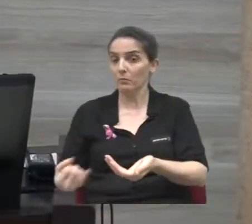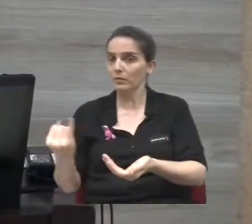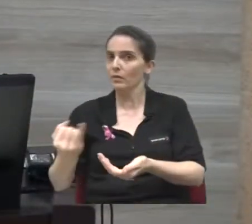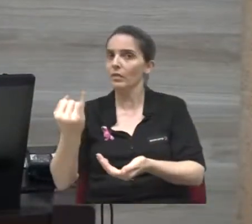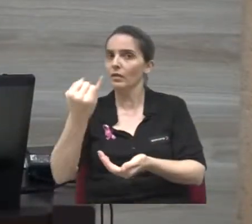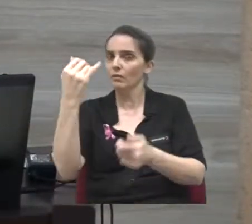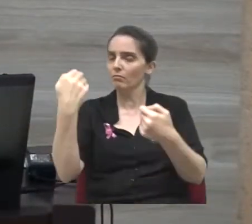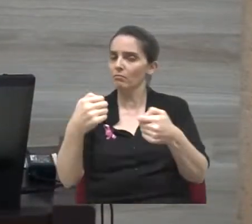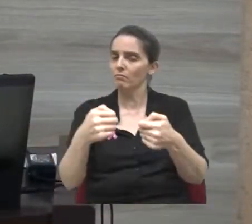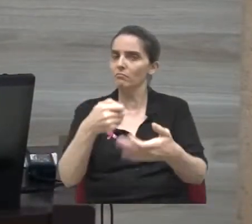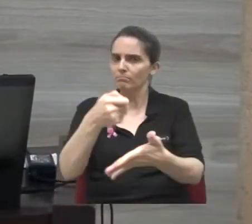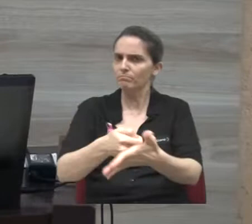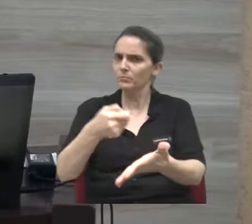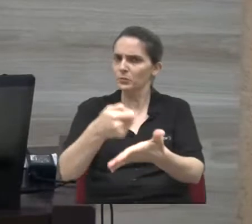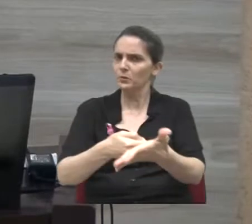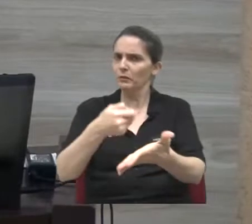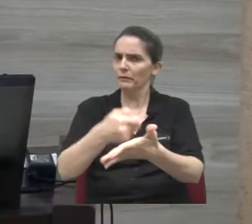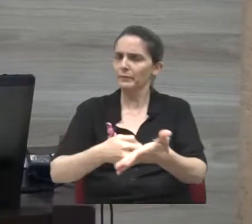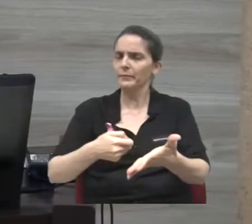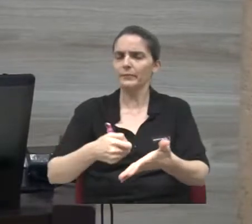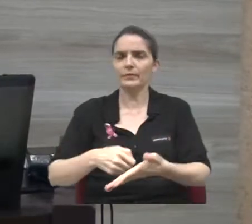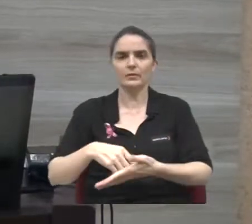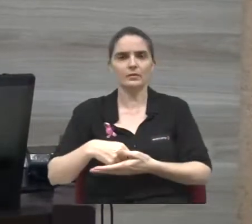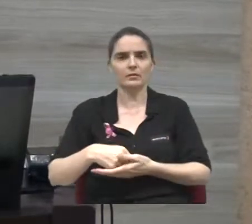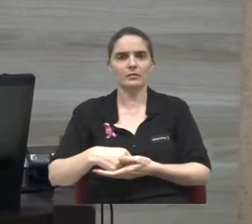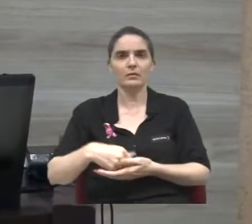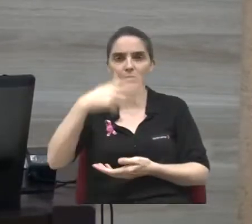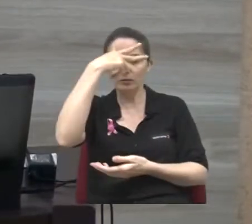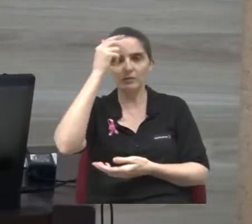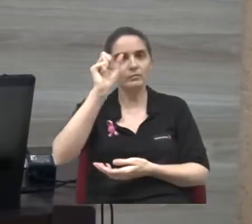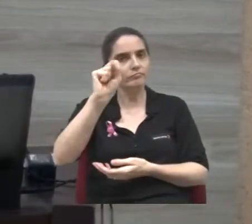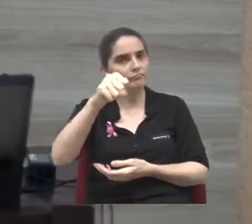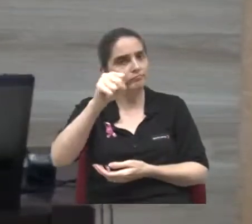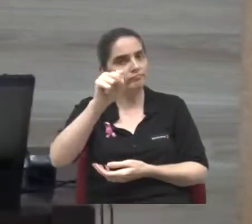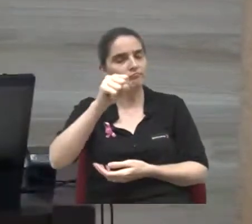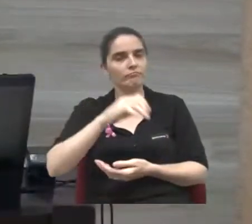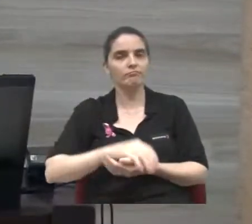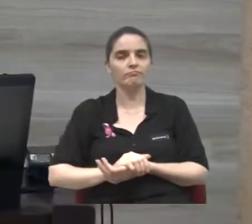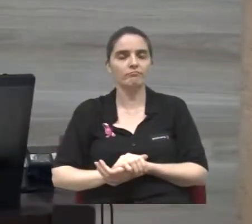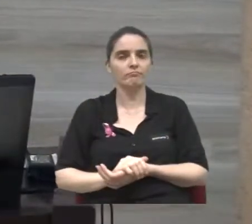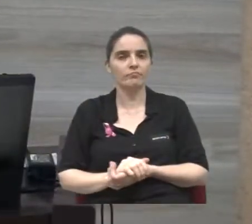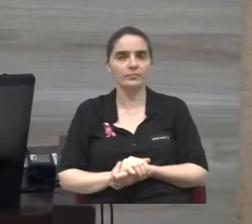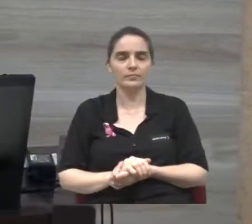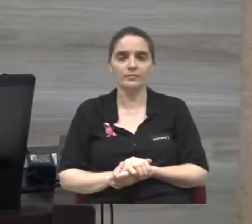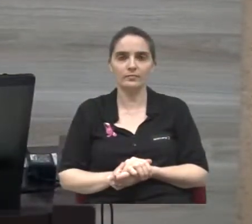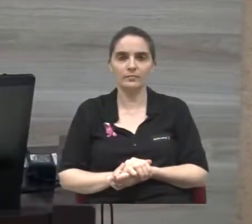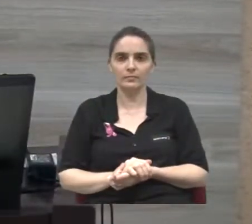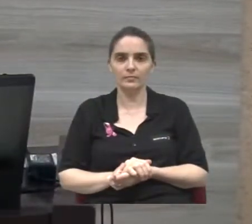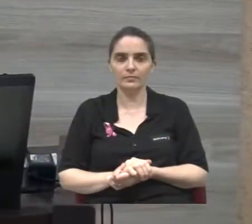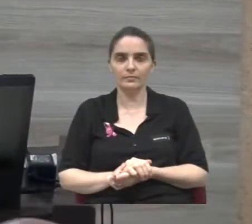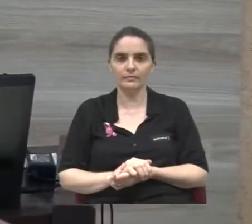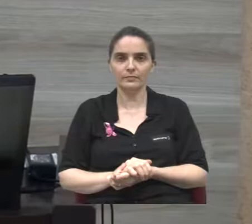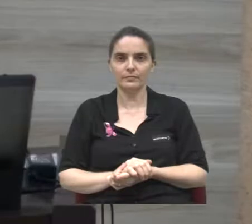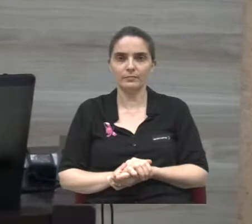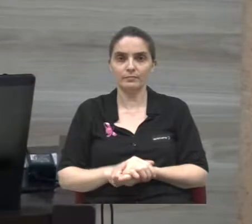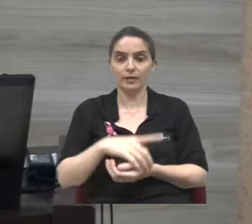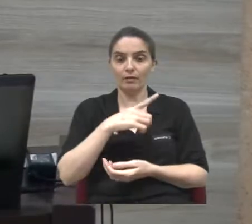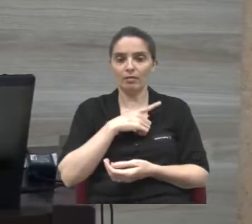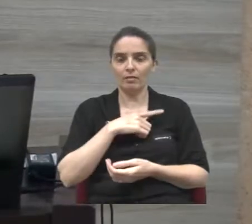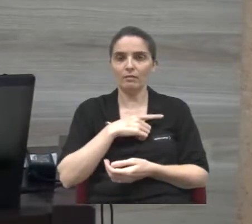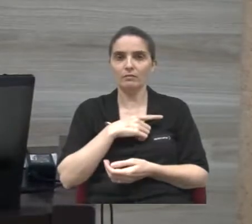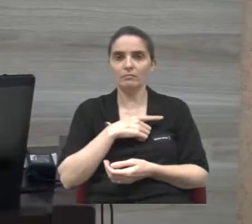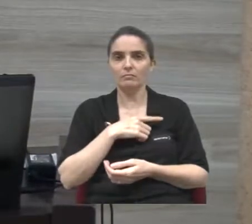cobrar do poder público iniciativas no sentido de que seja feito lá um trabalho efetivo.